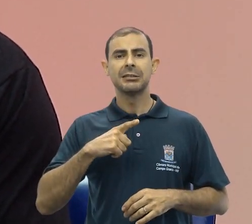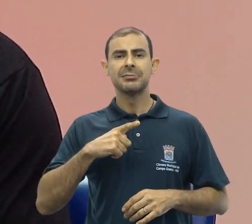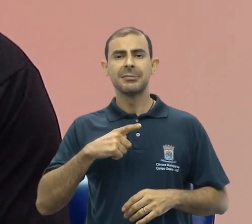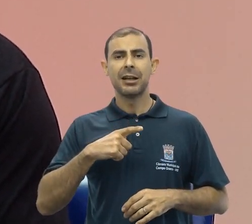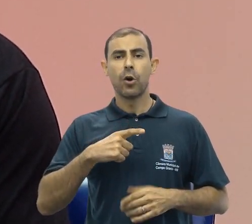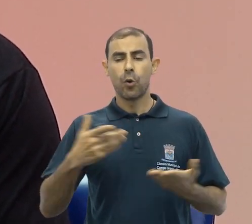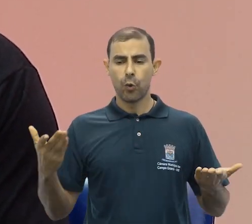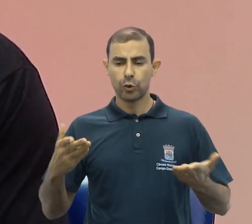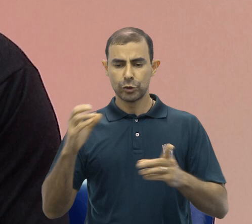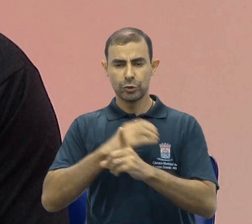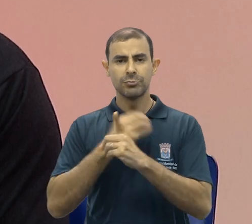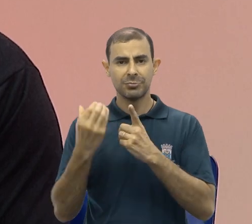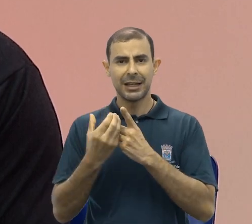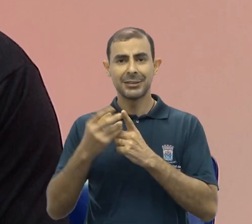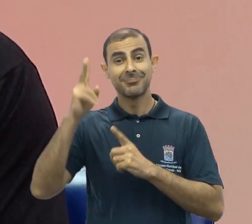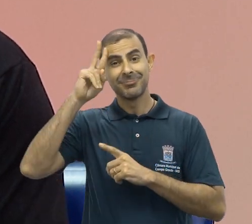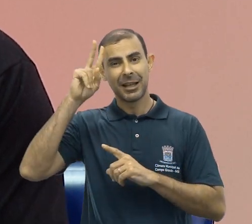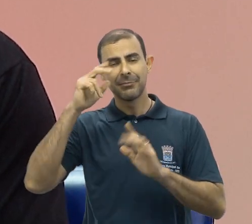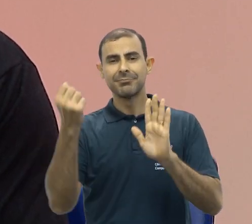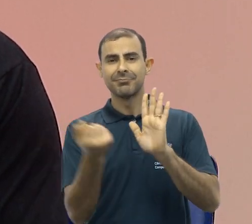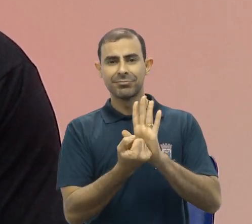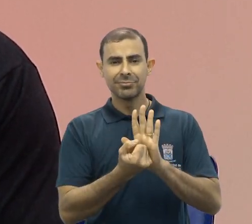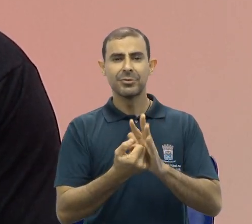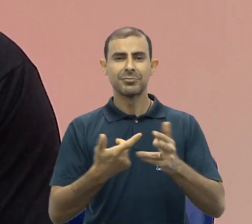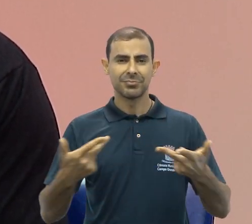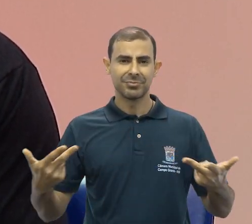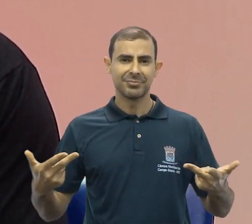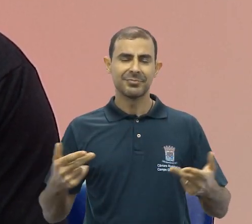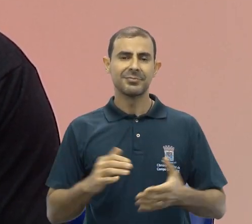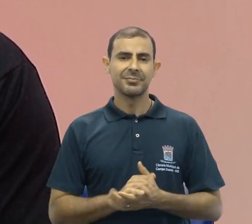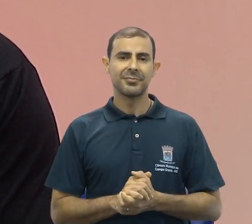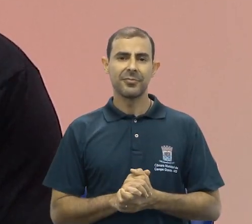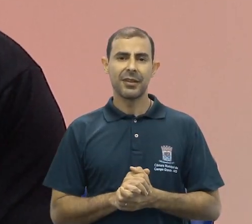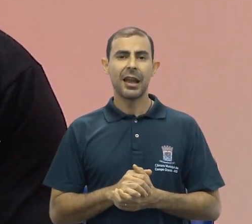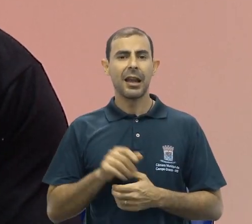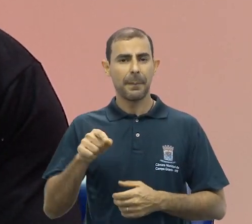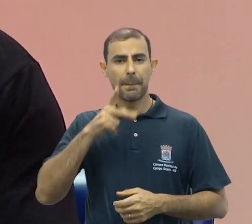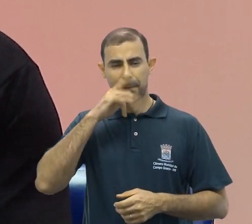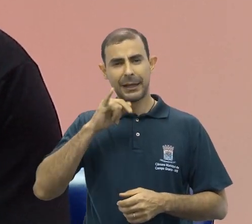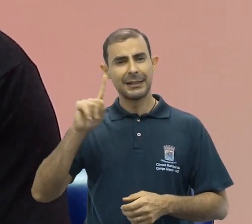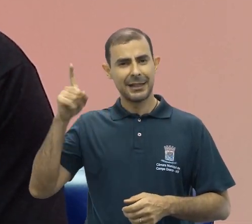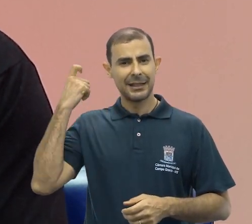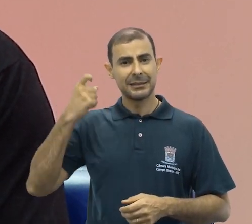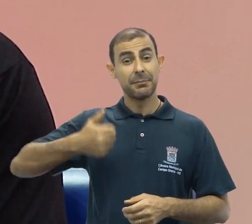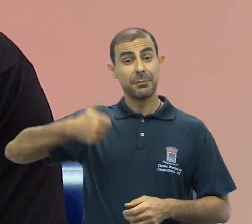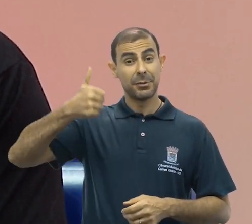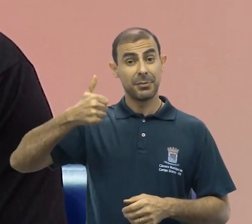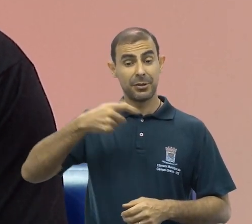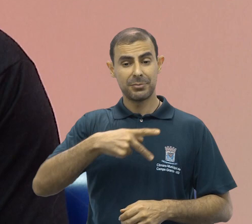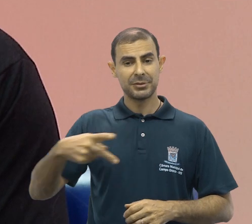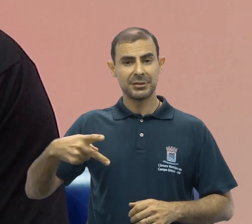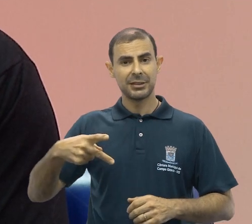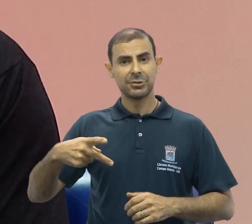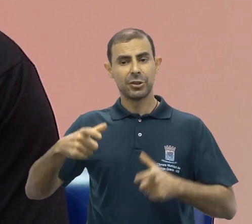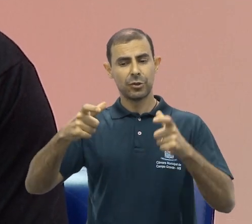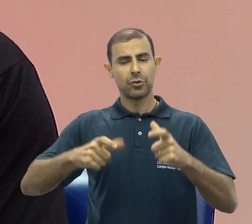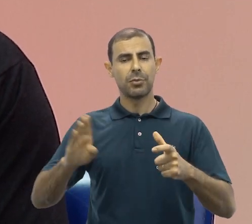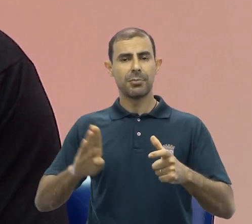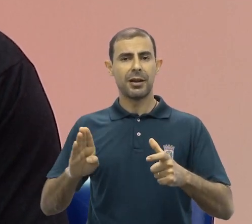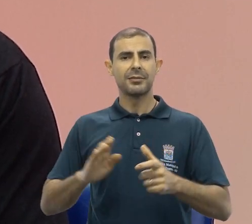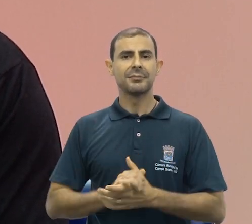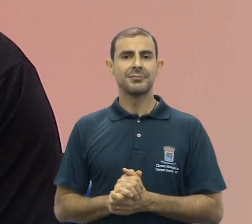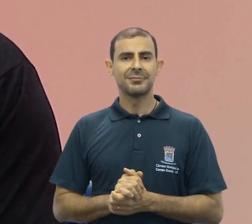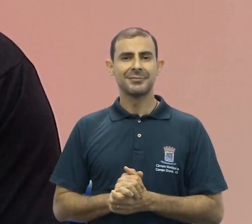legado fantástico na minha comunidade, foi um dos primeiros presidentes foi o primeiro presidente do bairro lá.